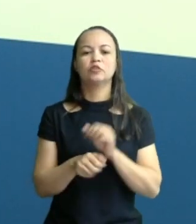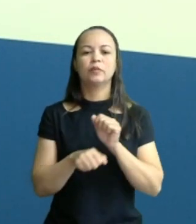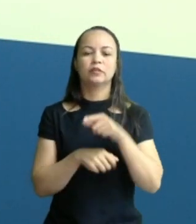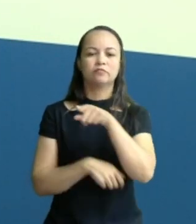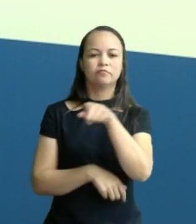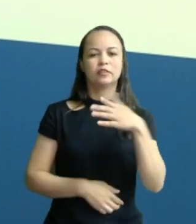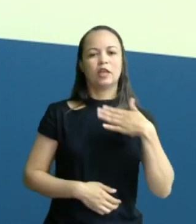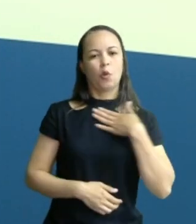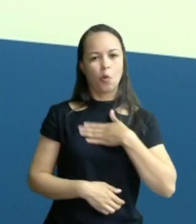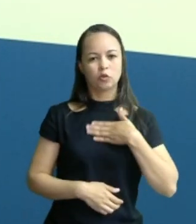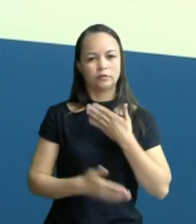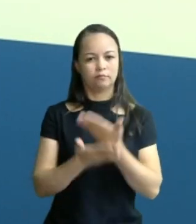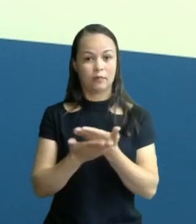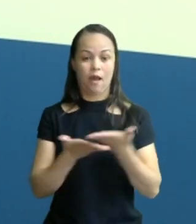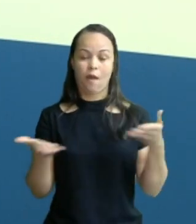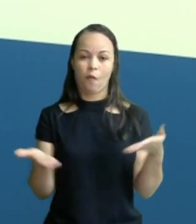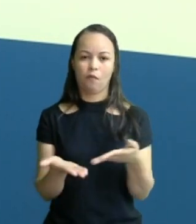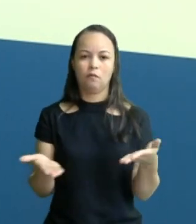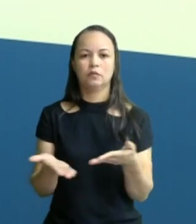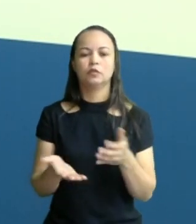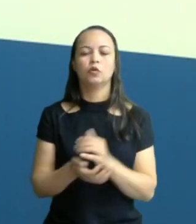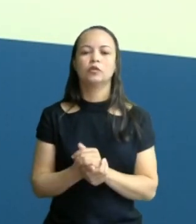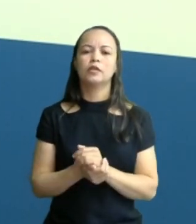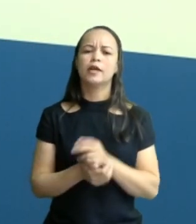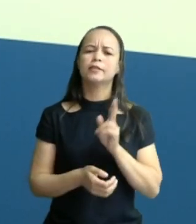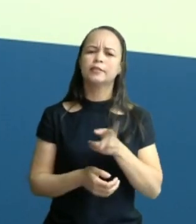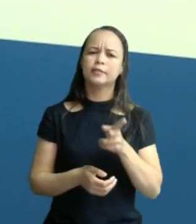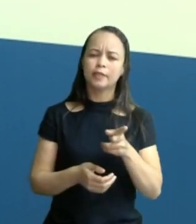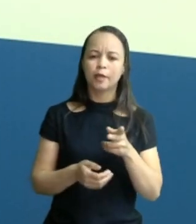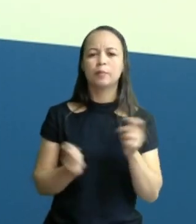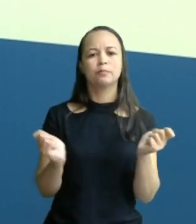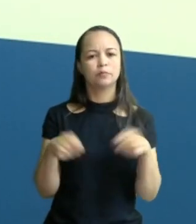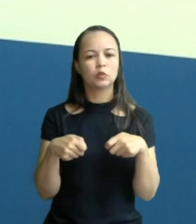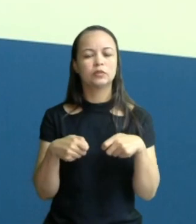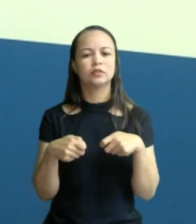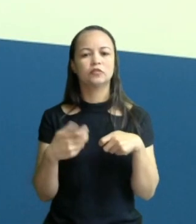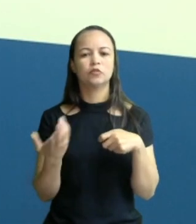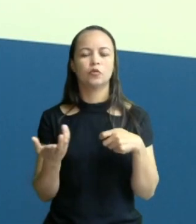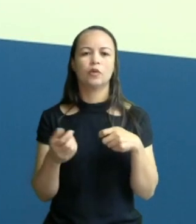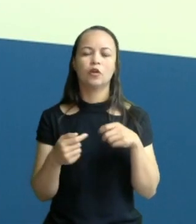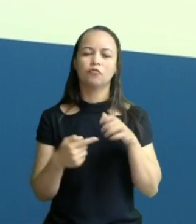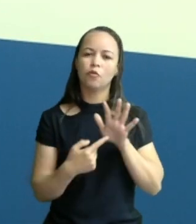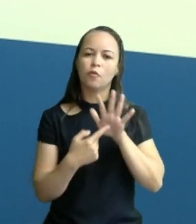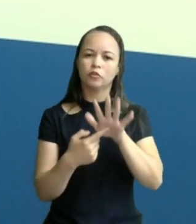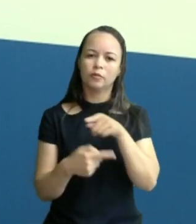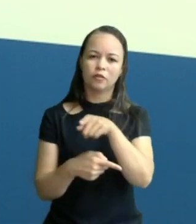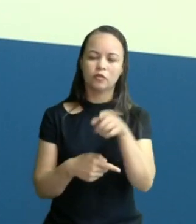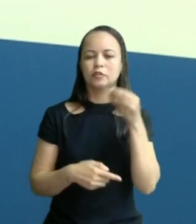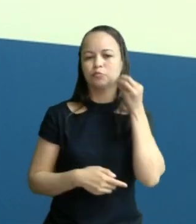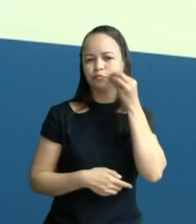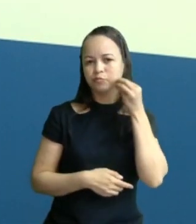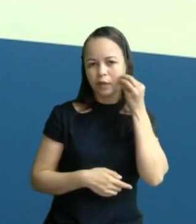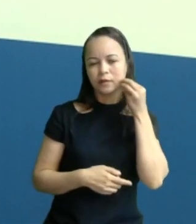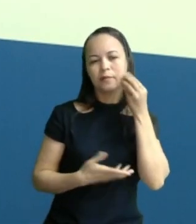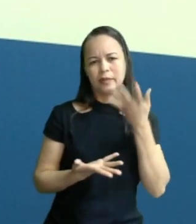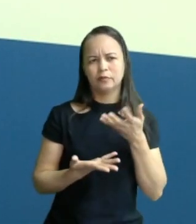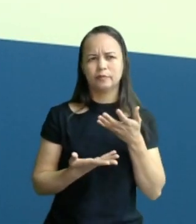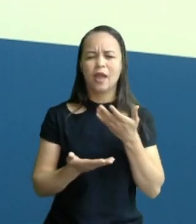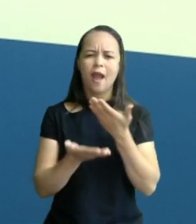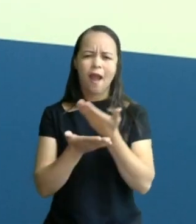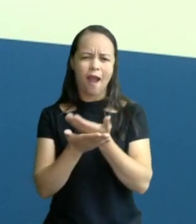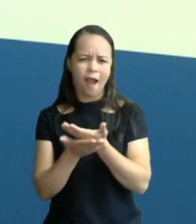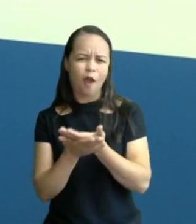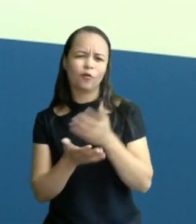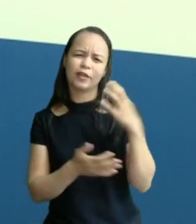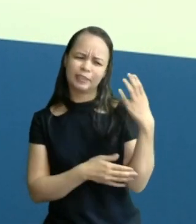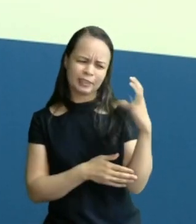tenham gostado da aula de hoje. E aí, sempre que possível, eu vou trazer alguns experimentos, tá certo? Porque aula de